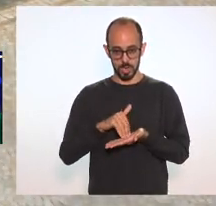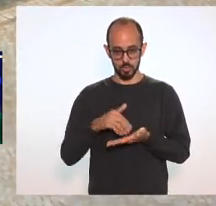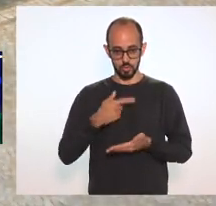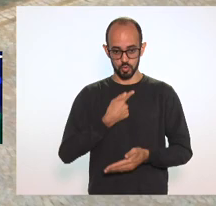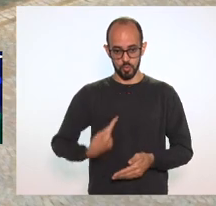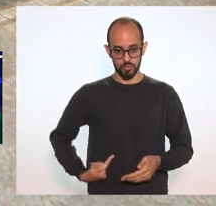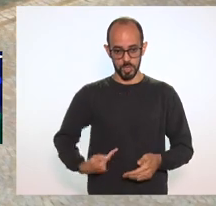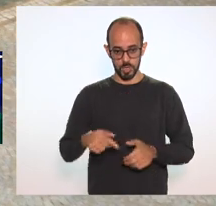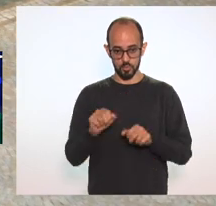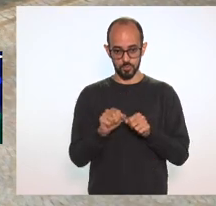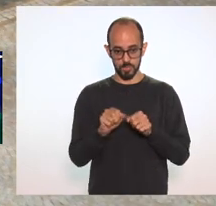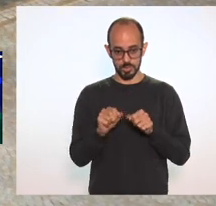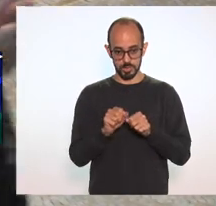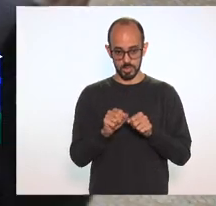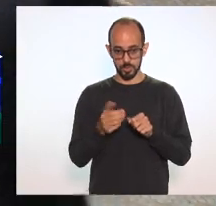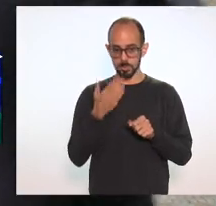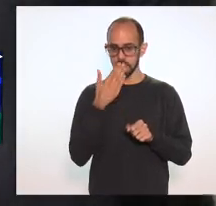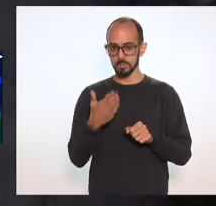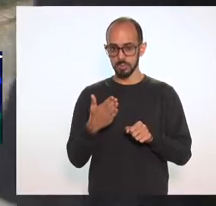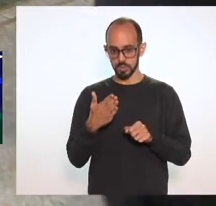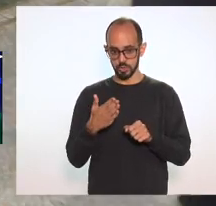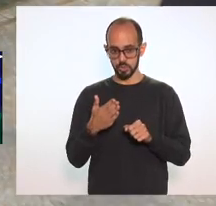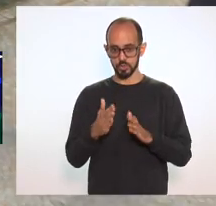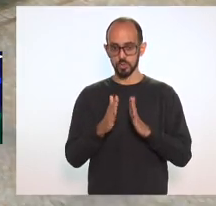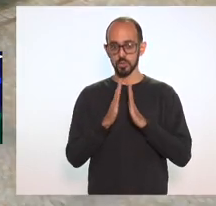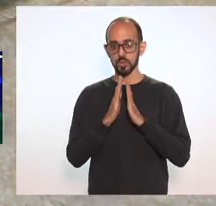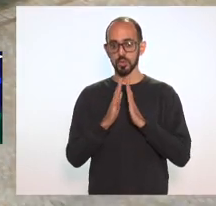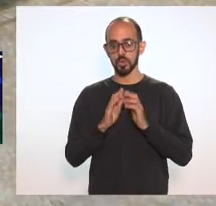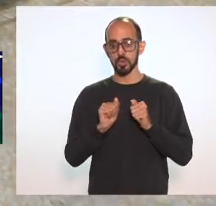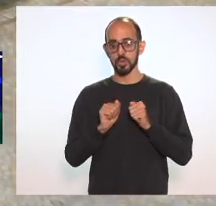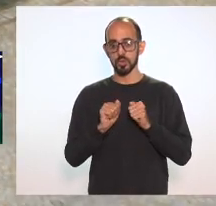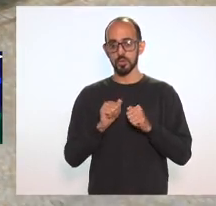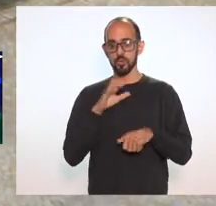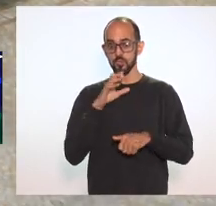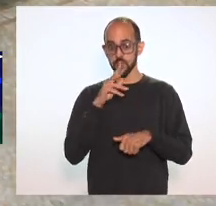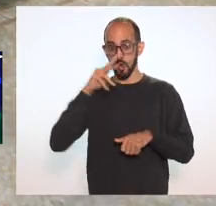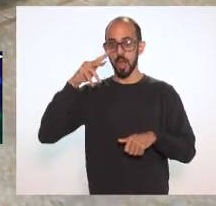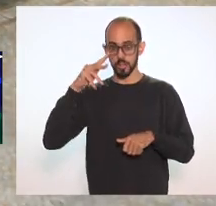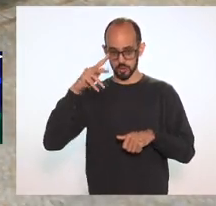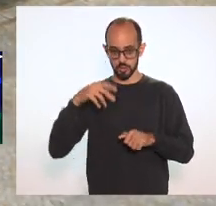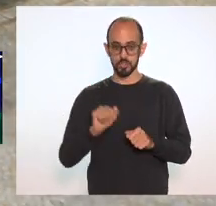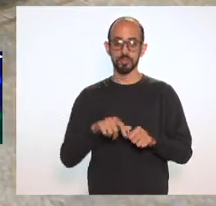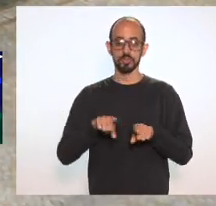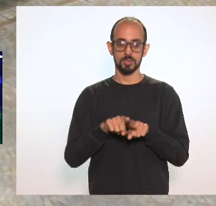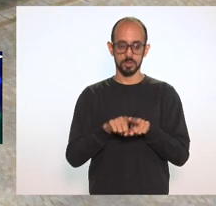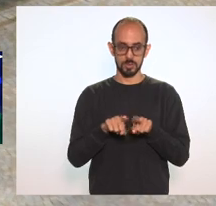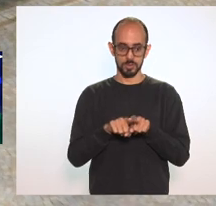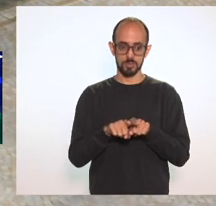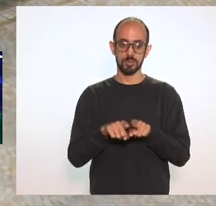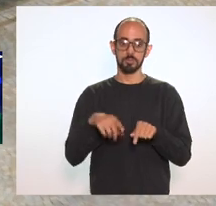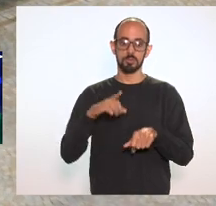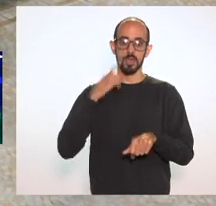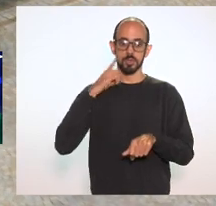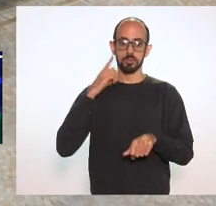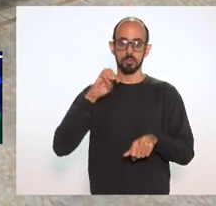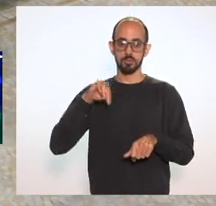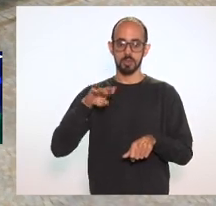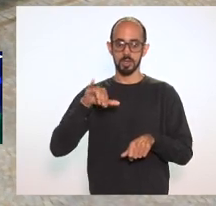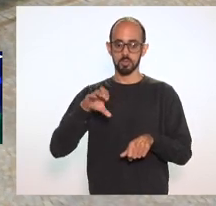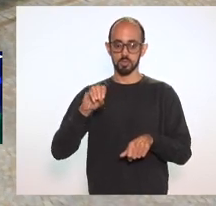fazendo uma uma pelo candente aí o Max lembro deve estar justamente nesse sentido é